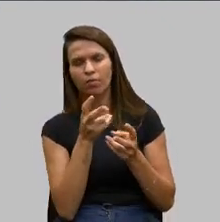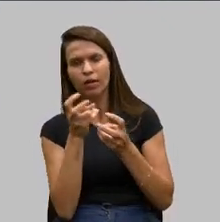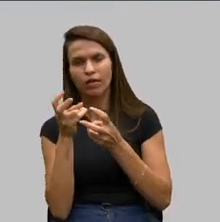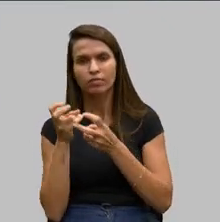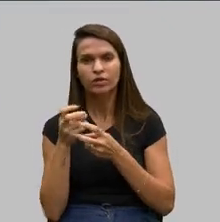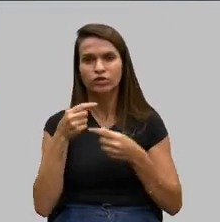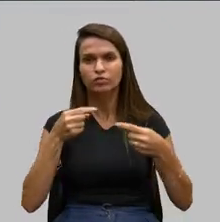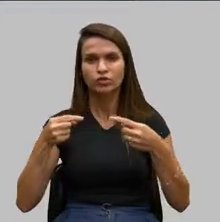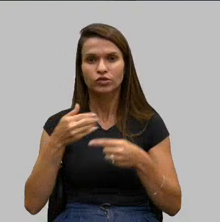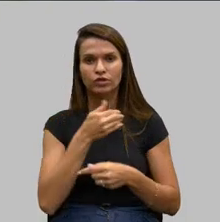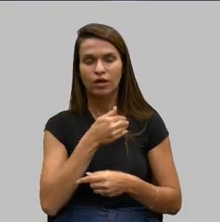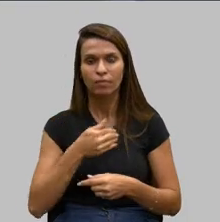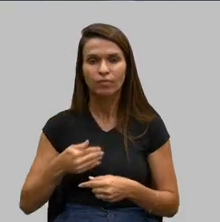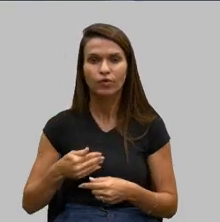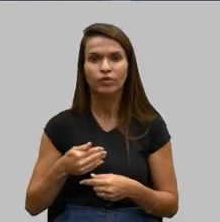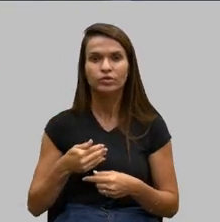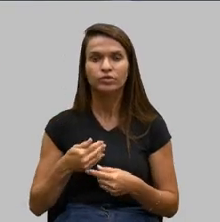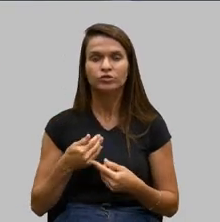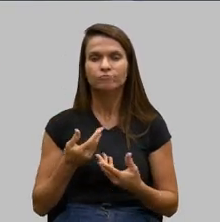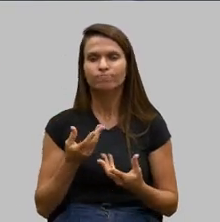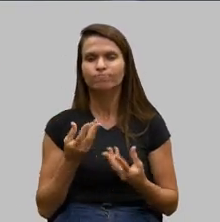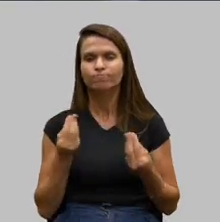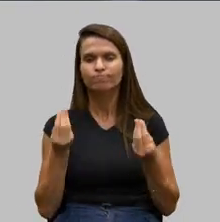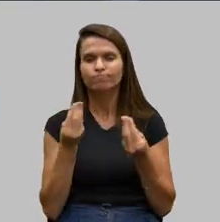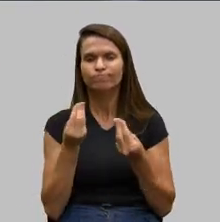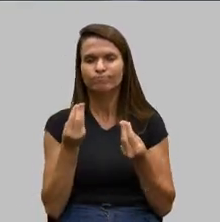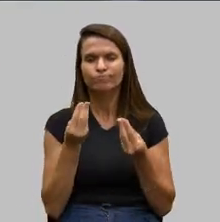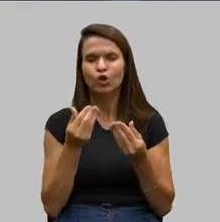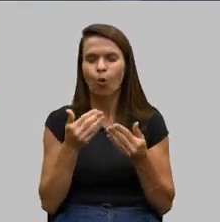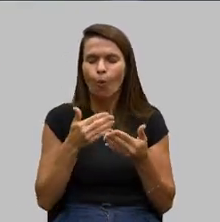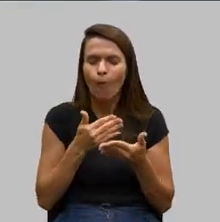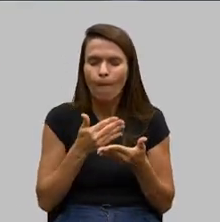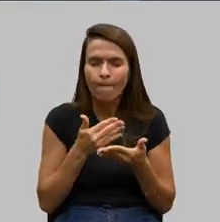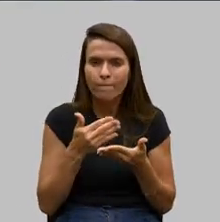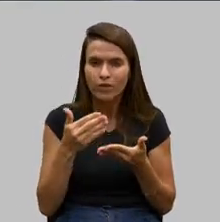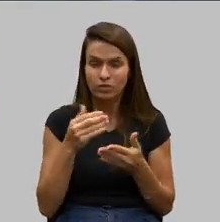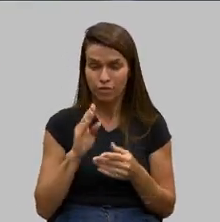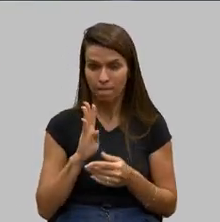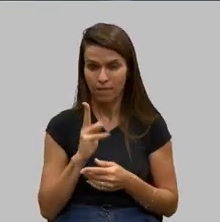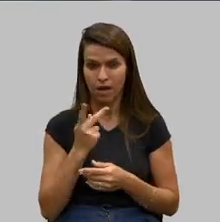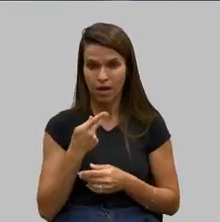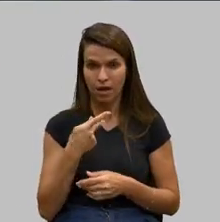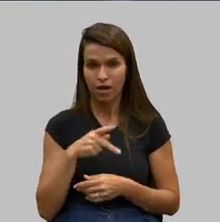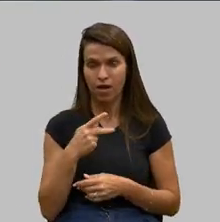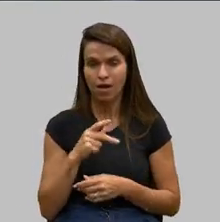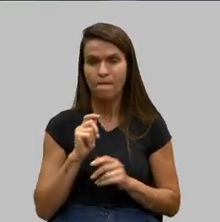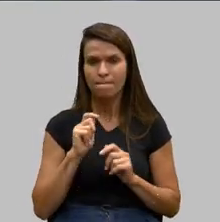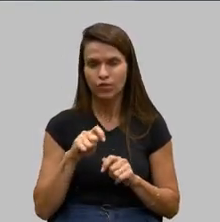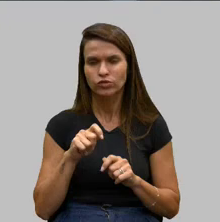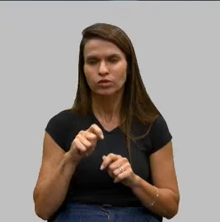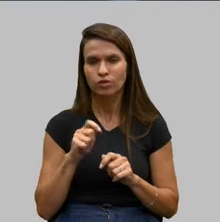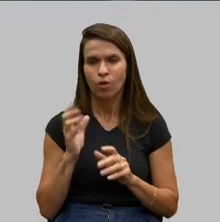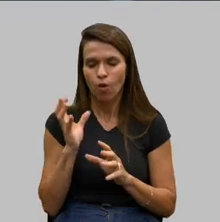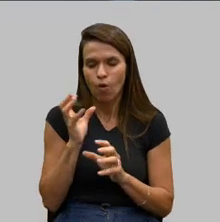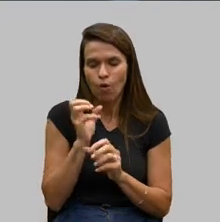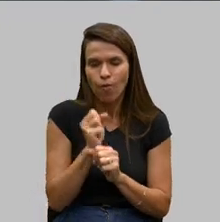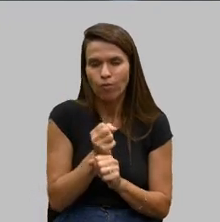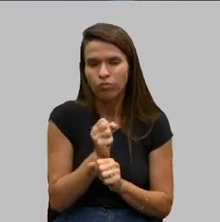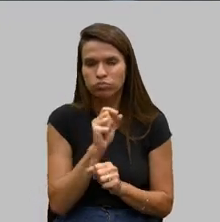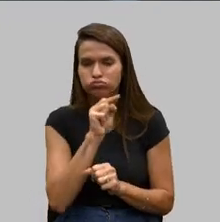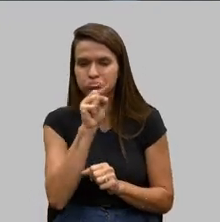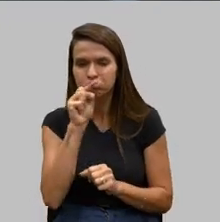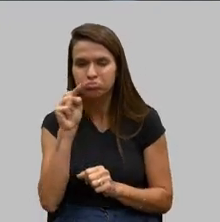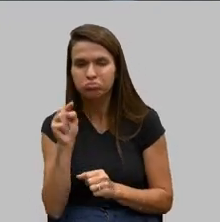políticas públicas ex de forma muito tímida né em Belo Horizonte mesmo podemos contar nos dedos quantos